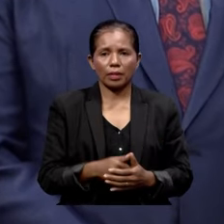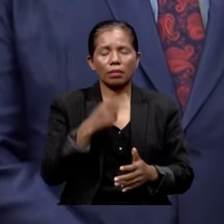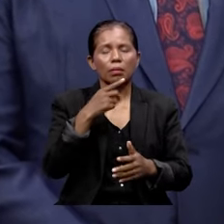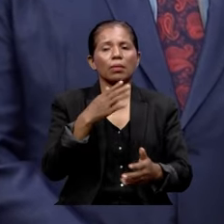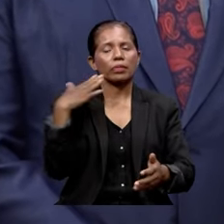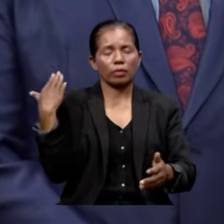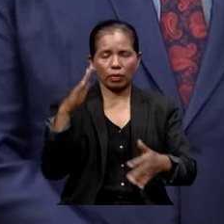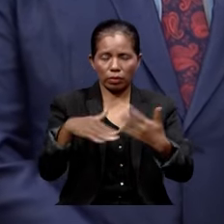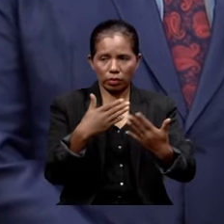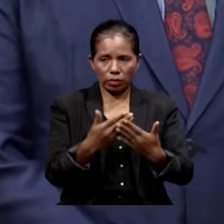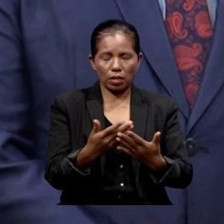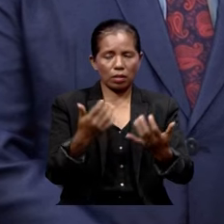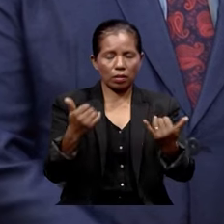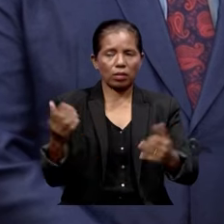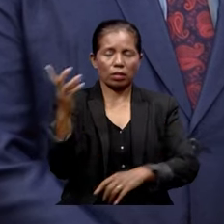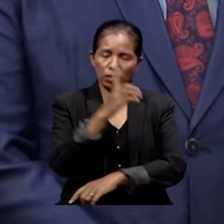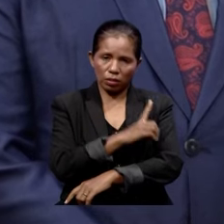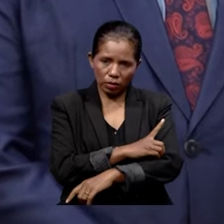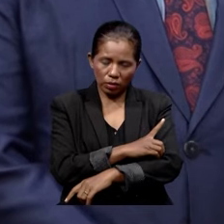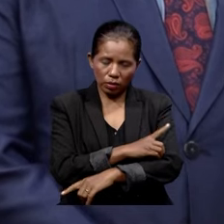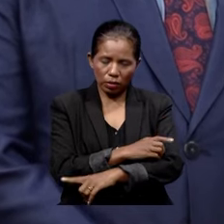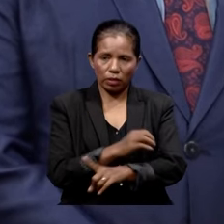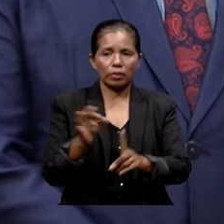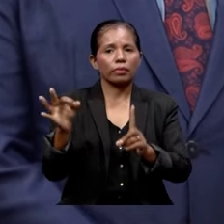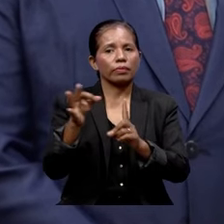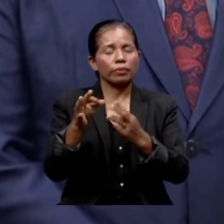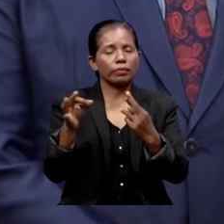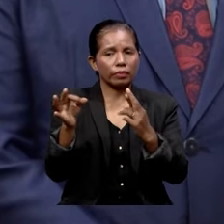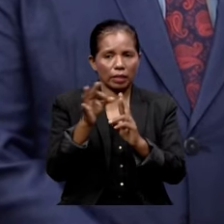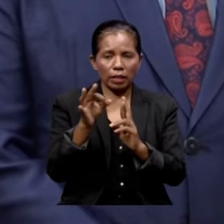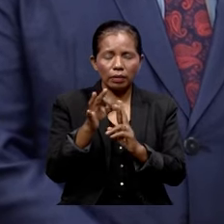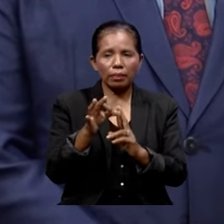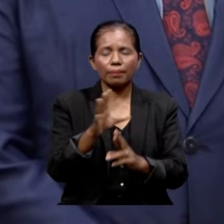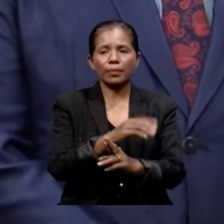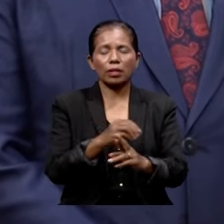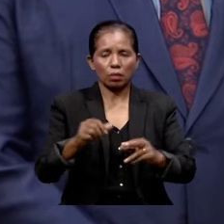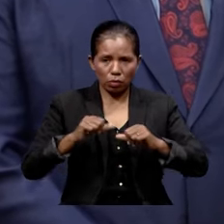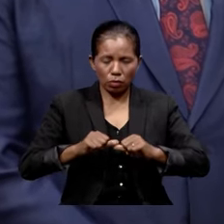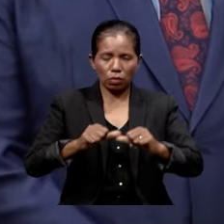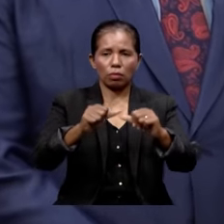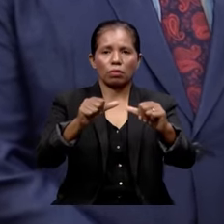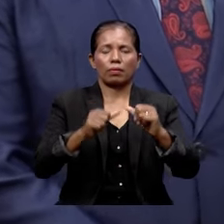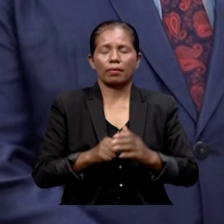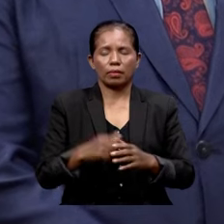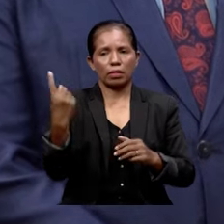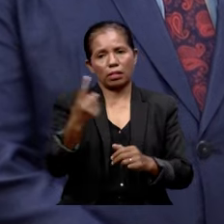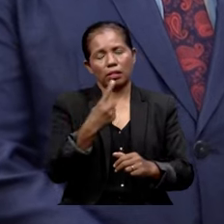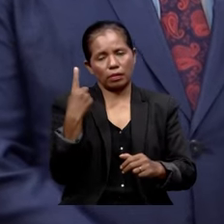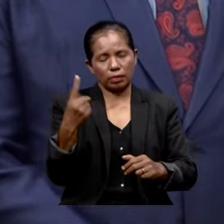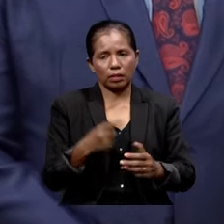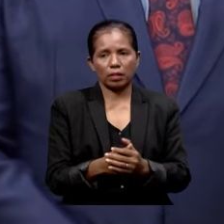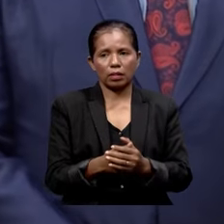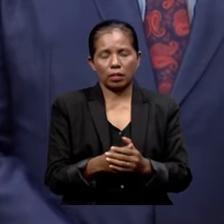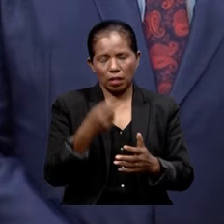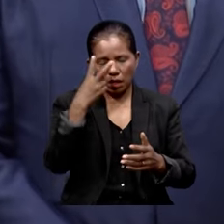lo de ta agora di loro finado di mai be continua mantém